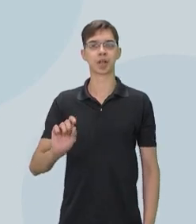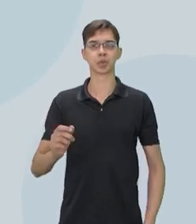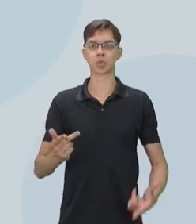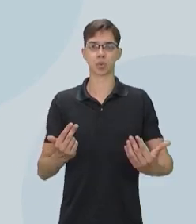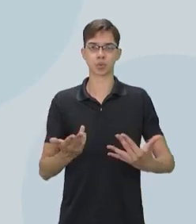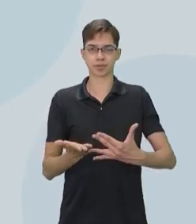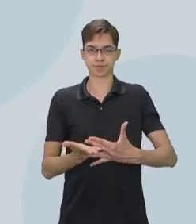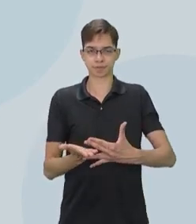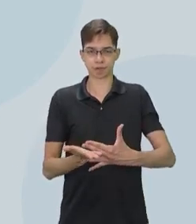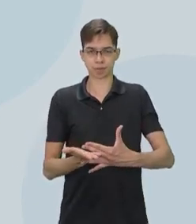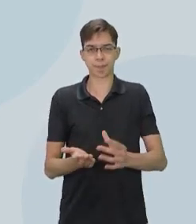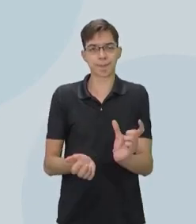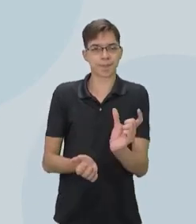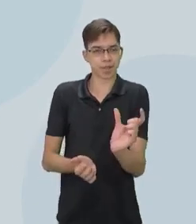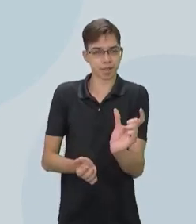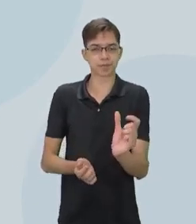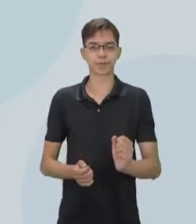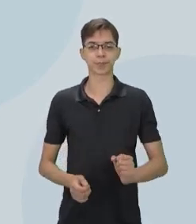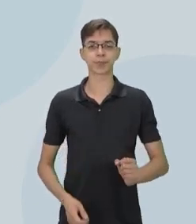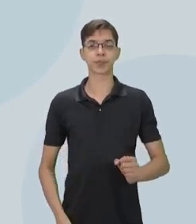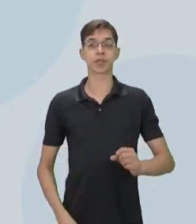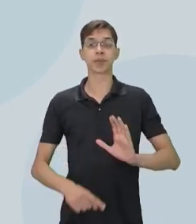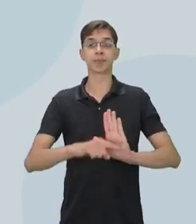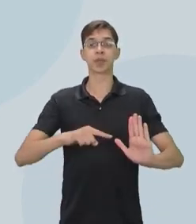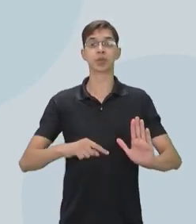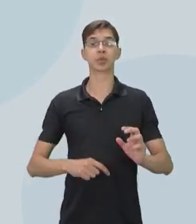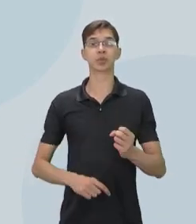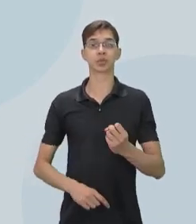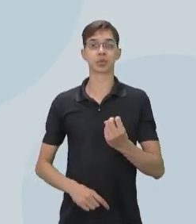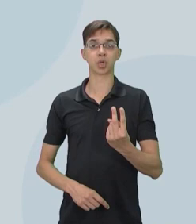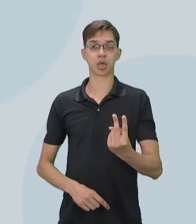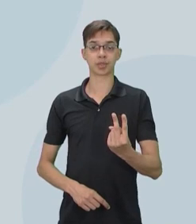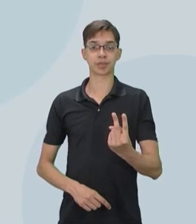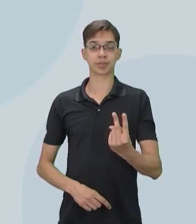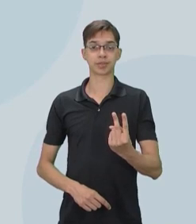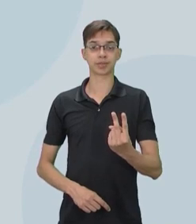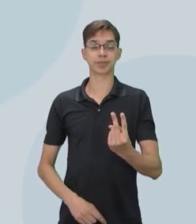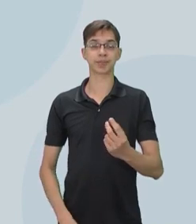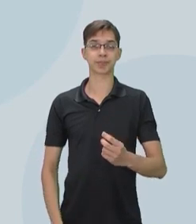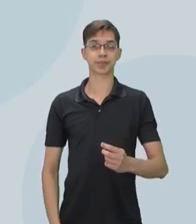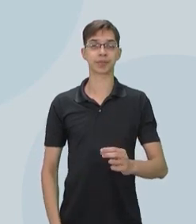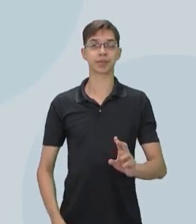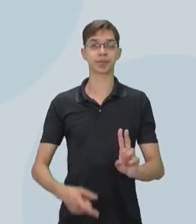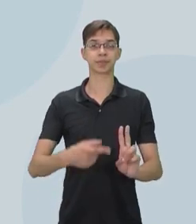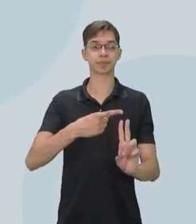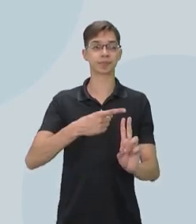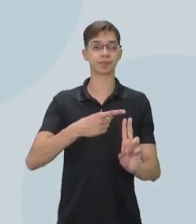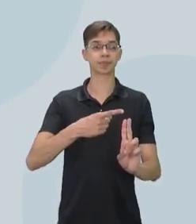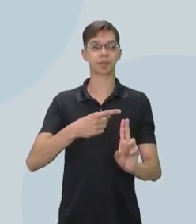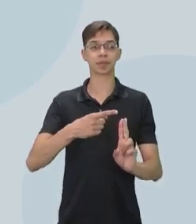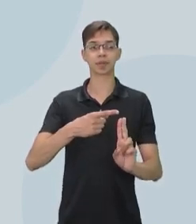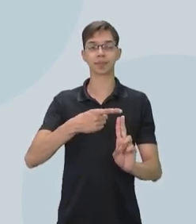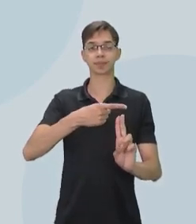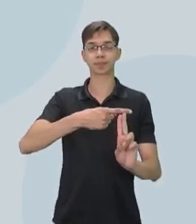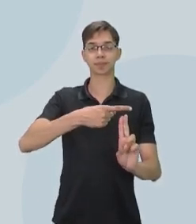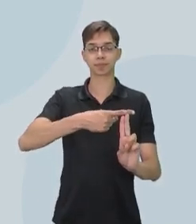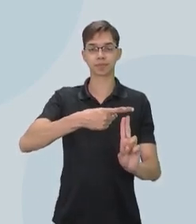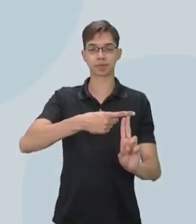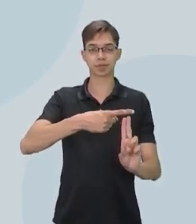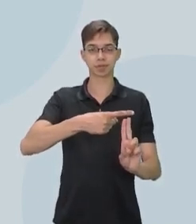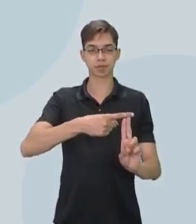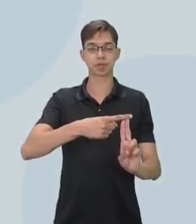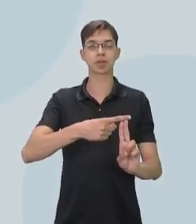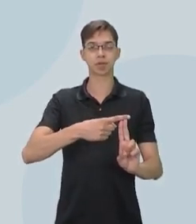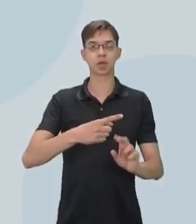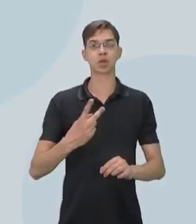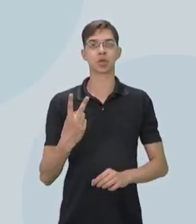em R, obtida a partir de uma transformação da função seno, definida por